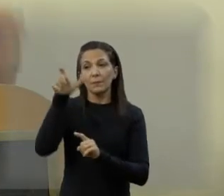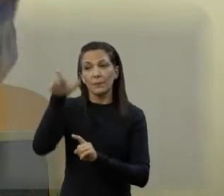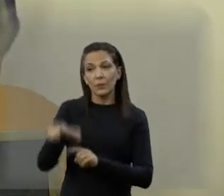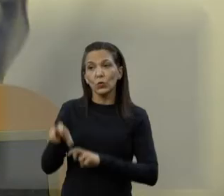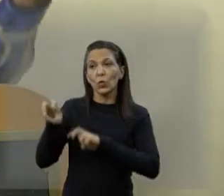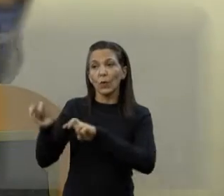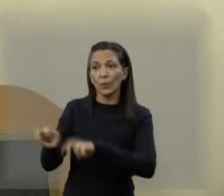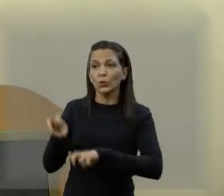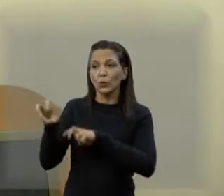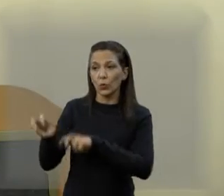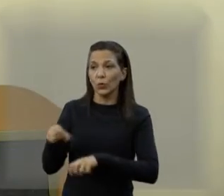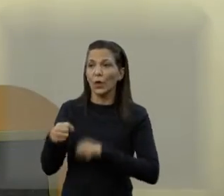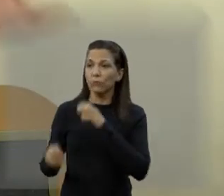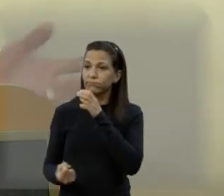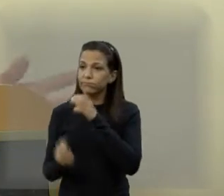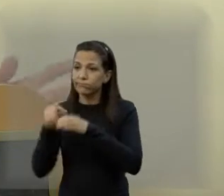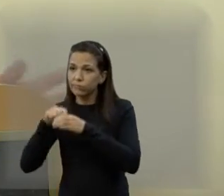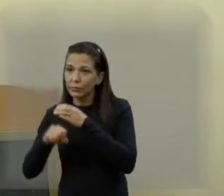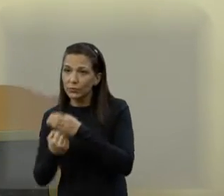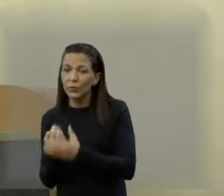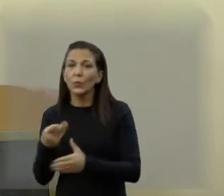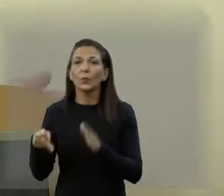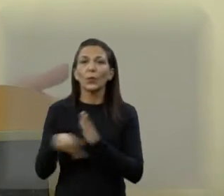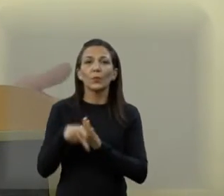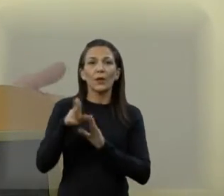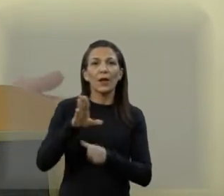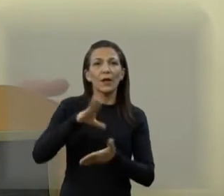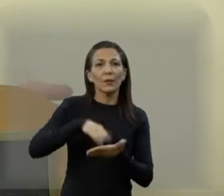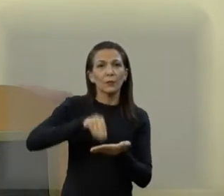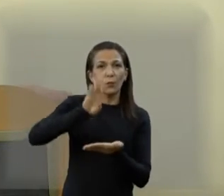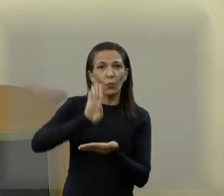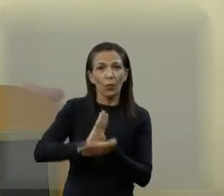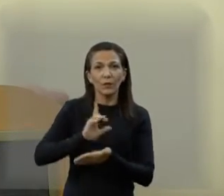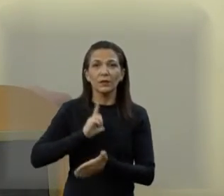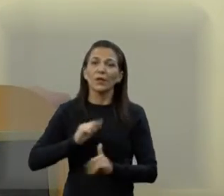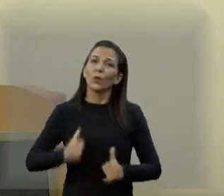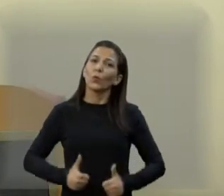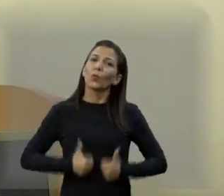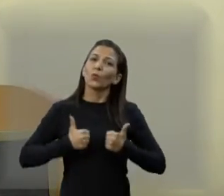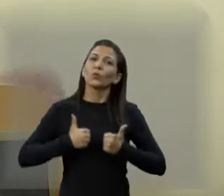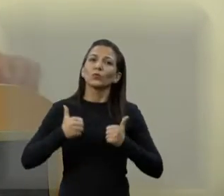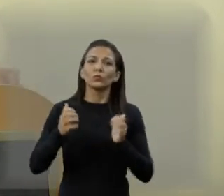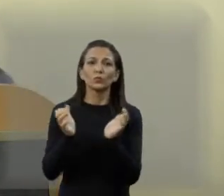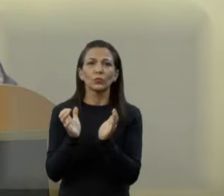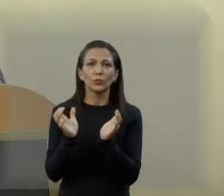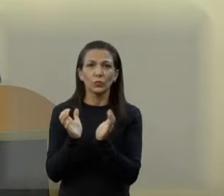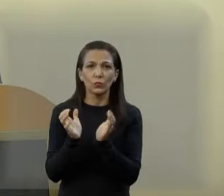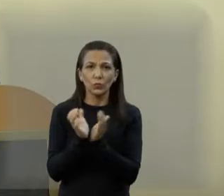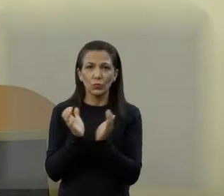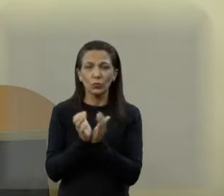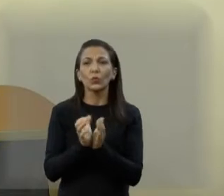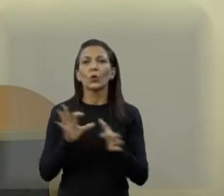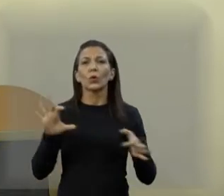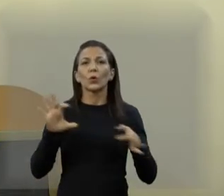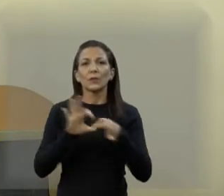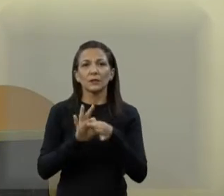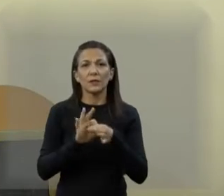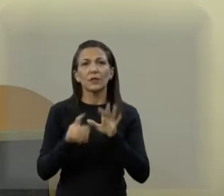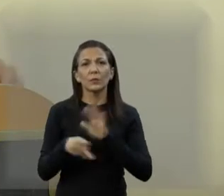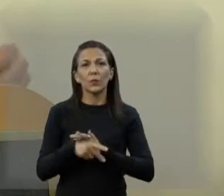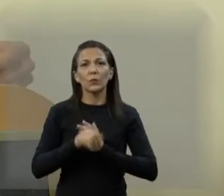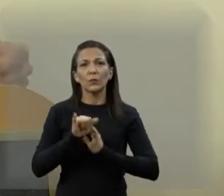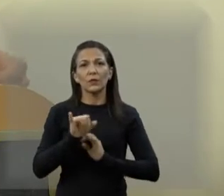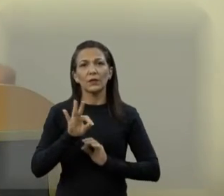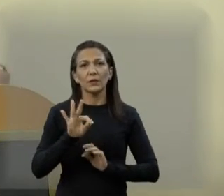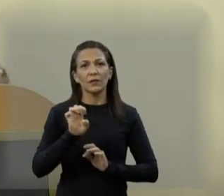rural foi a canção de Bueno de Andrada nós temos muito orgulho em fazer parceria com steph em relação